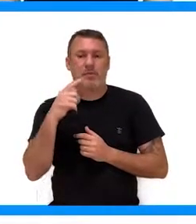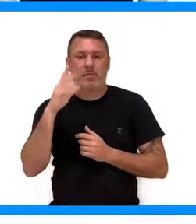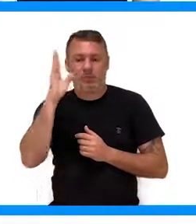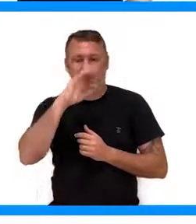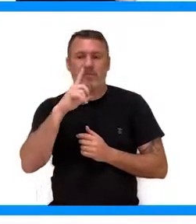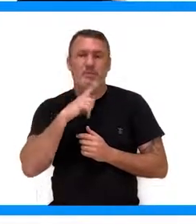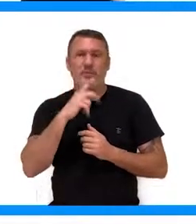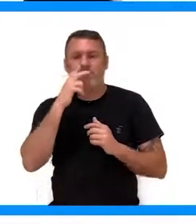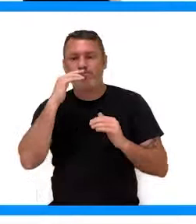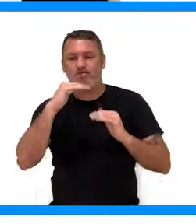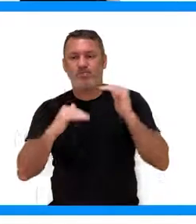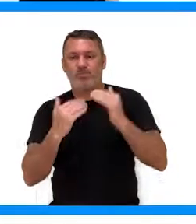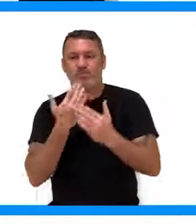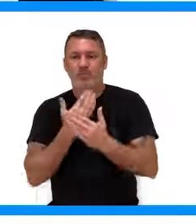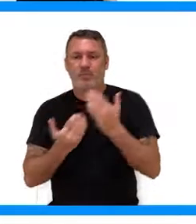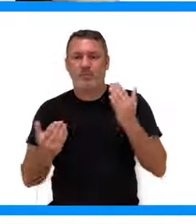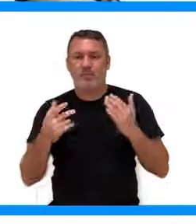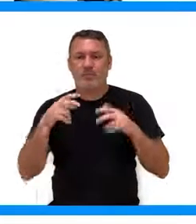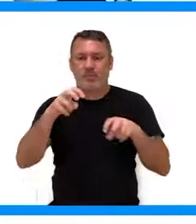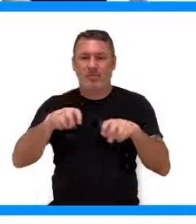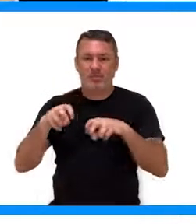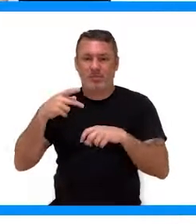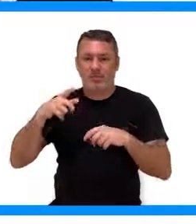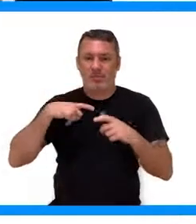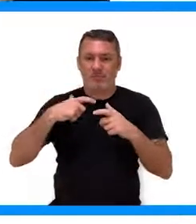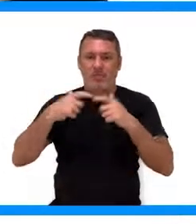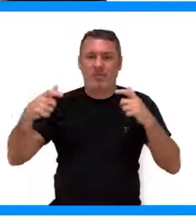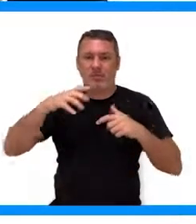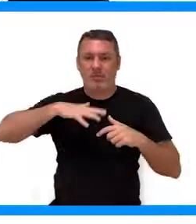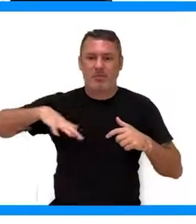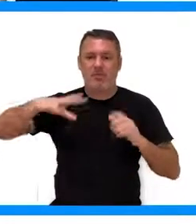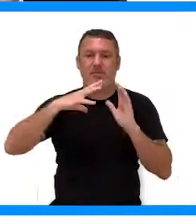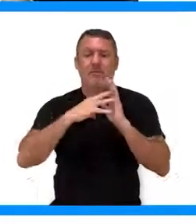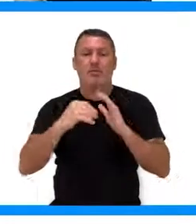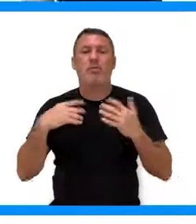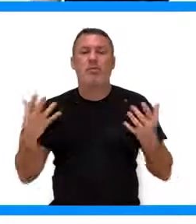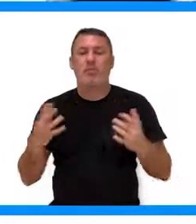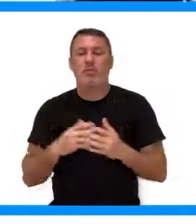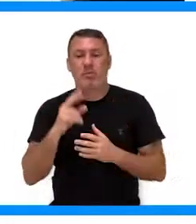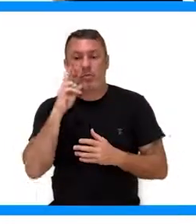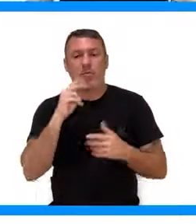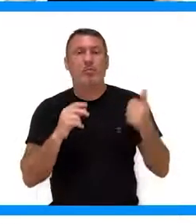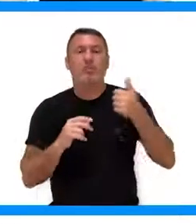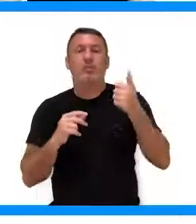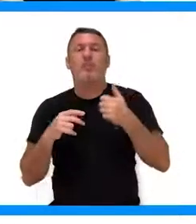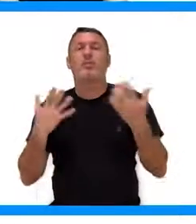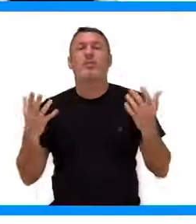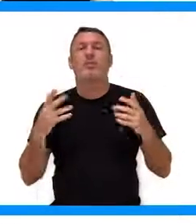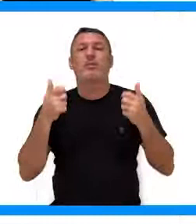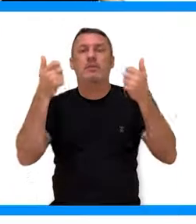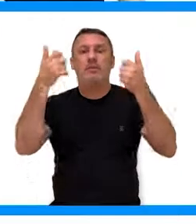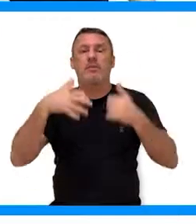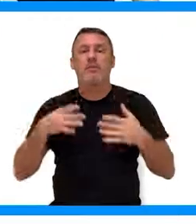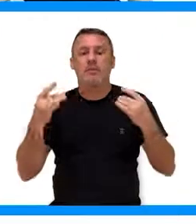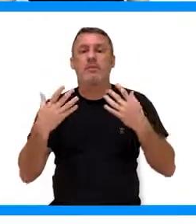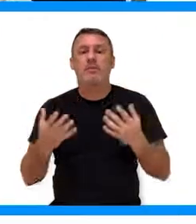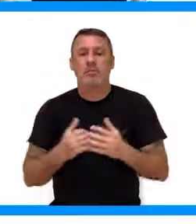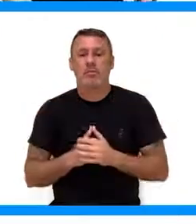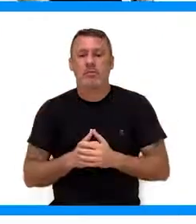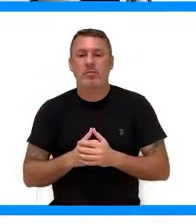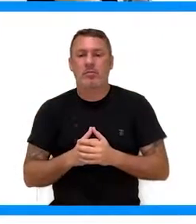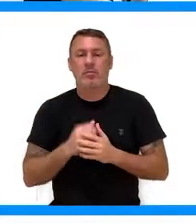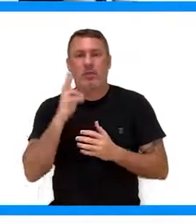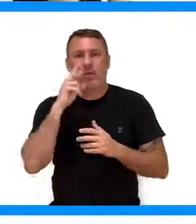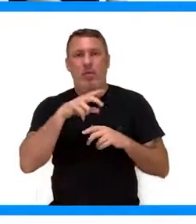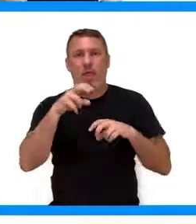desvantagem para o pequeno produtor provocada pela expansão do modelo agrícola descrito é, primeiro, qual foi o modelo agrícola descrito?